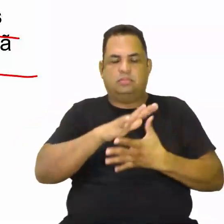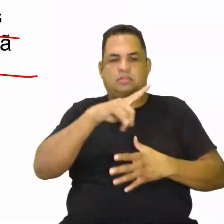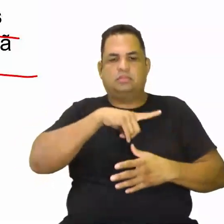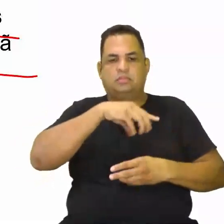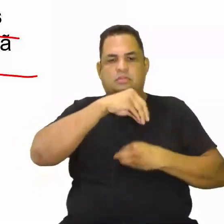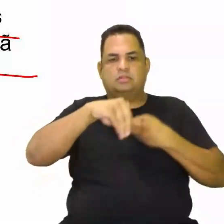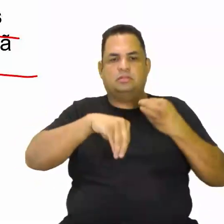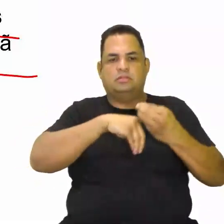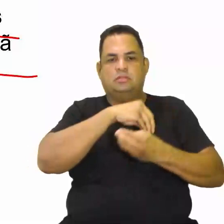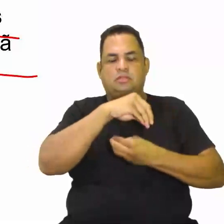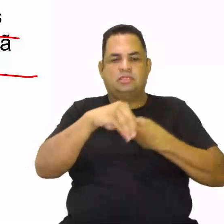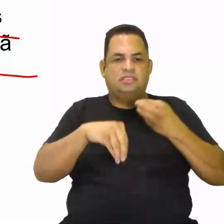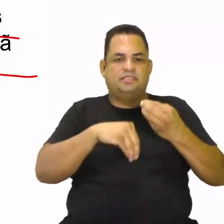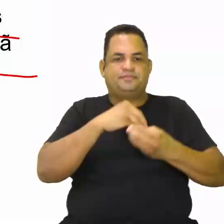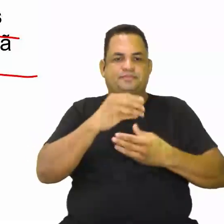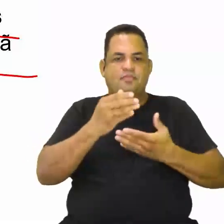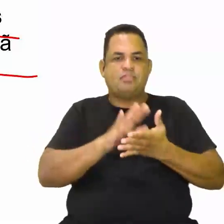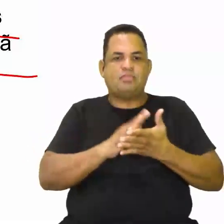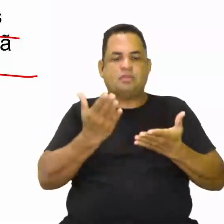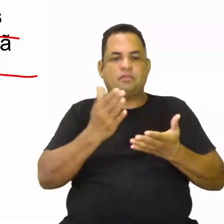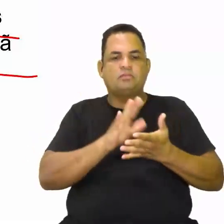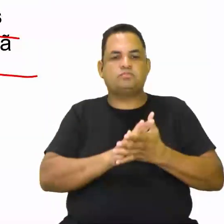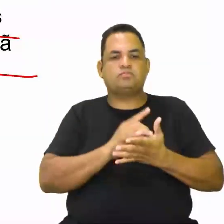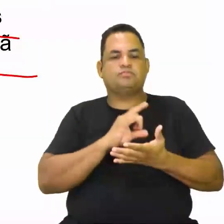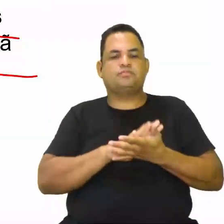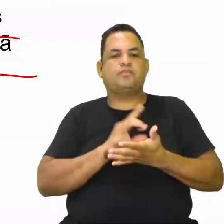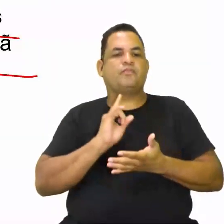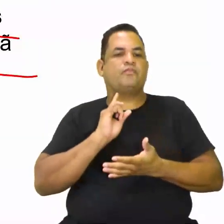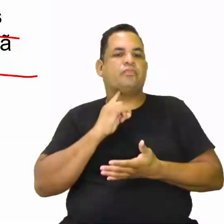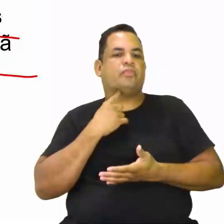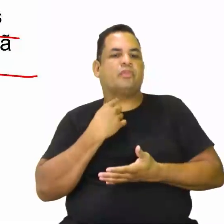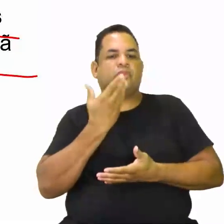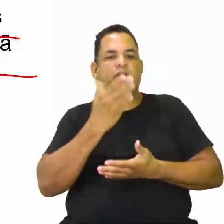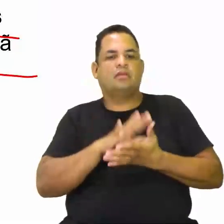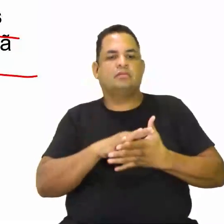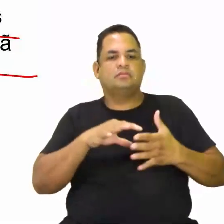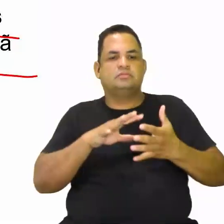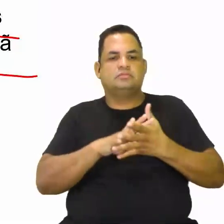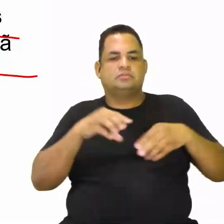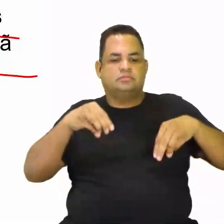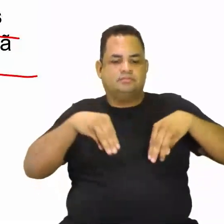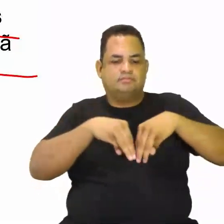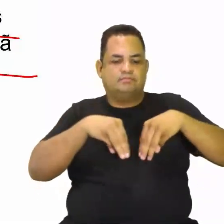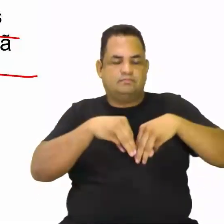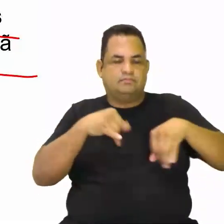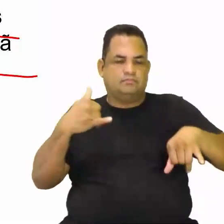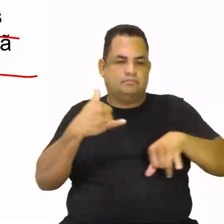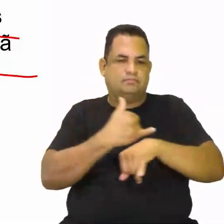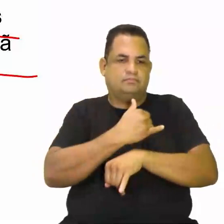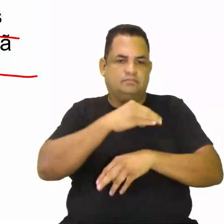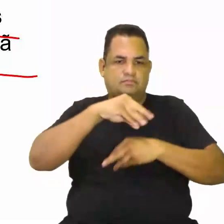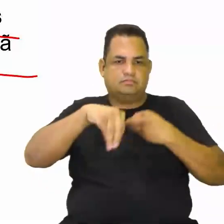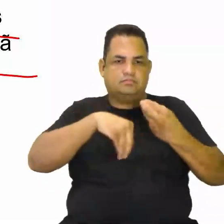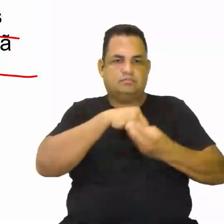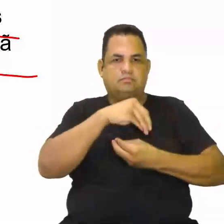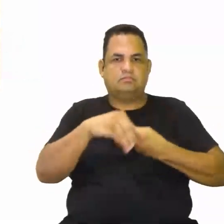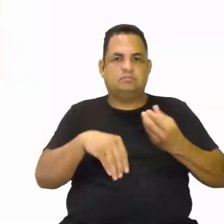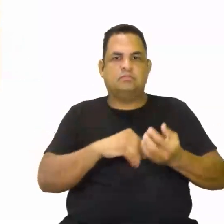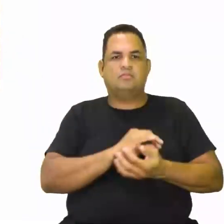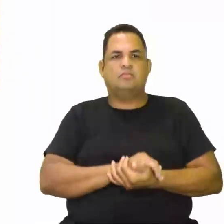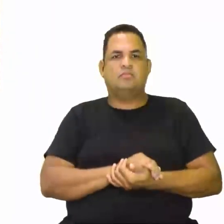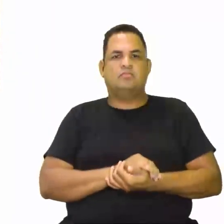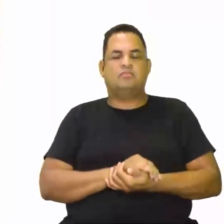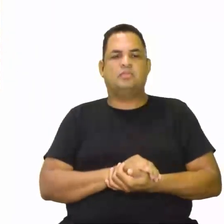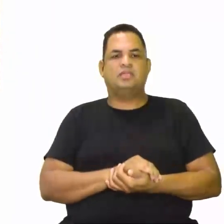mistura grande de impurezas e o eletroímã, ele atrai os metais dessa mistura, tá certo?